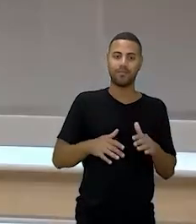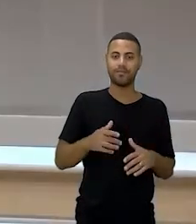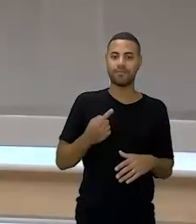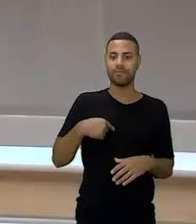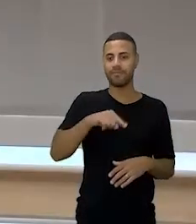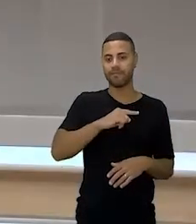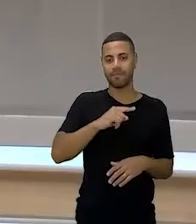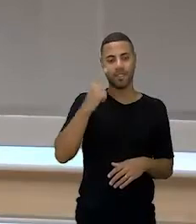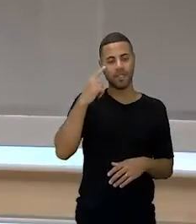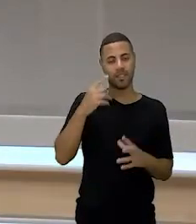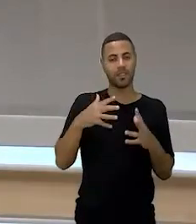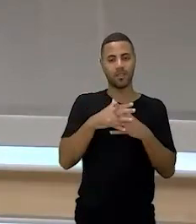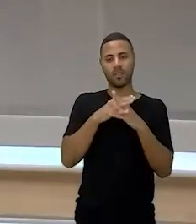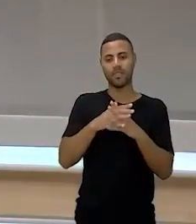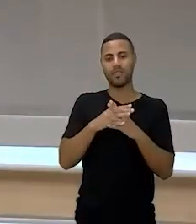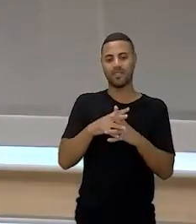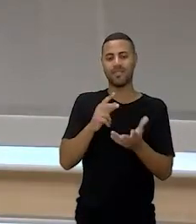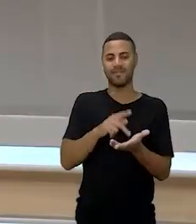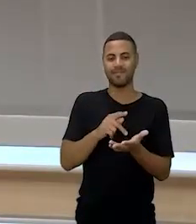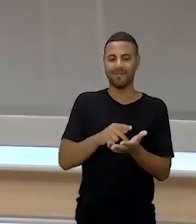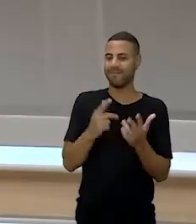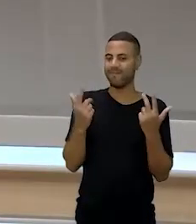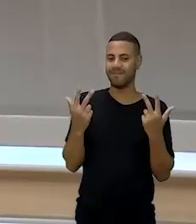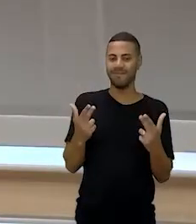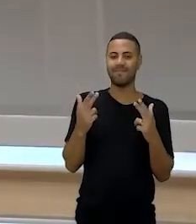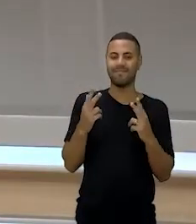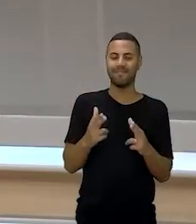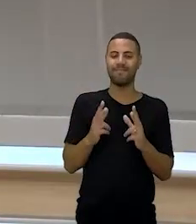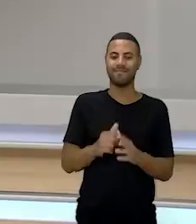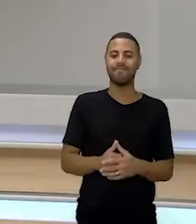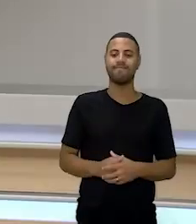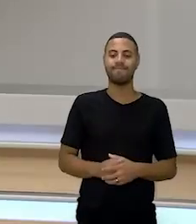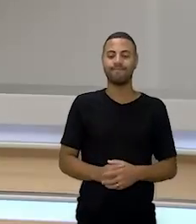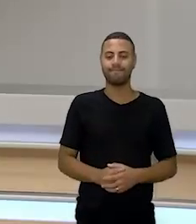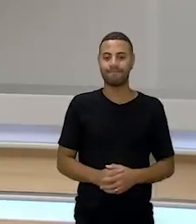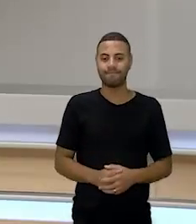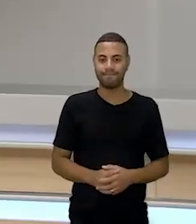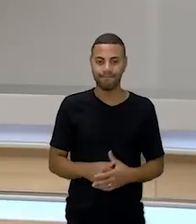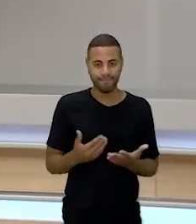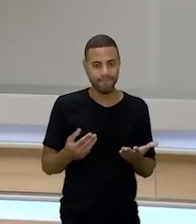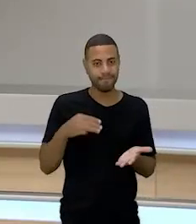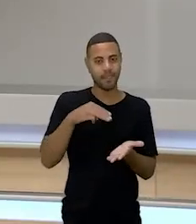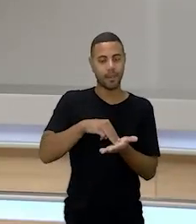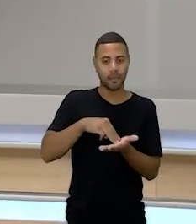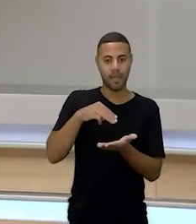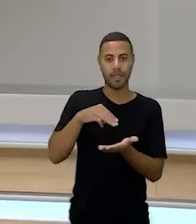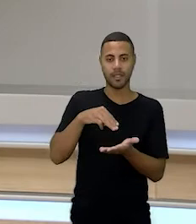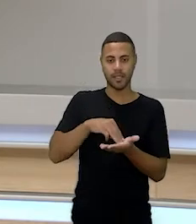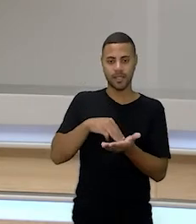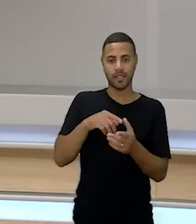aluno confunde. Pois é. Igual, né? Então, aquela máxima, né? Atenção em